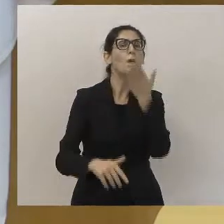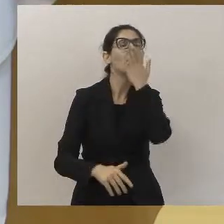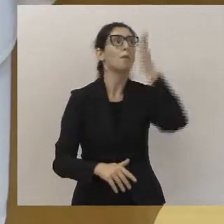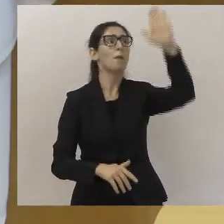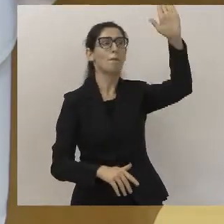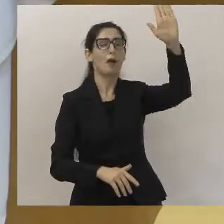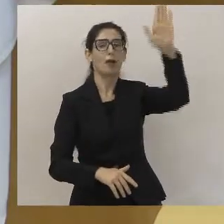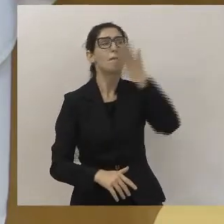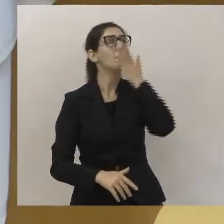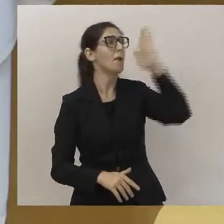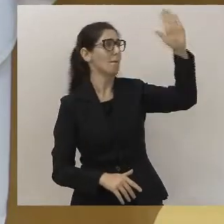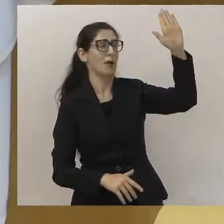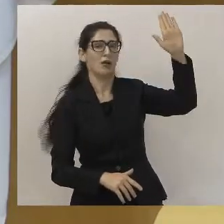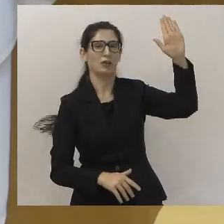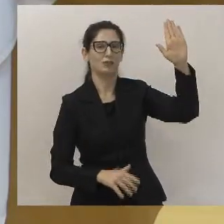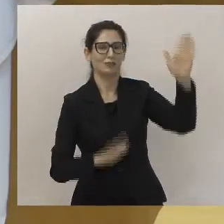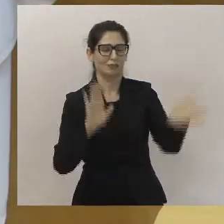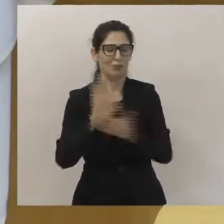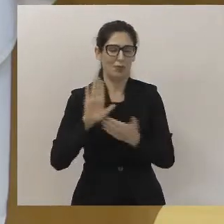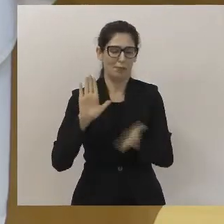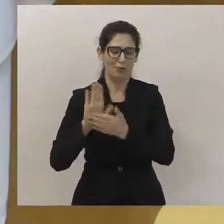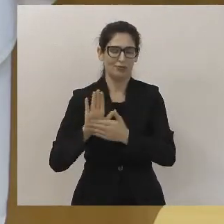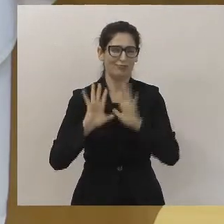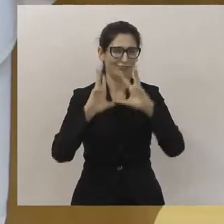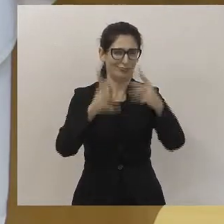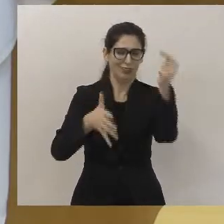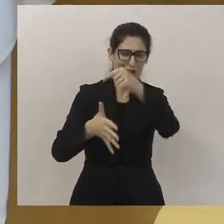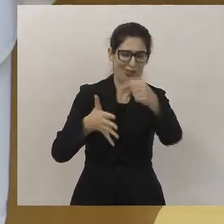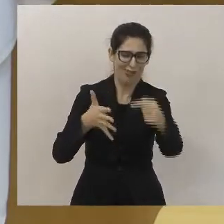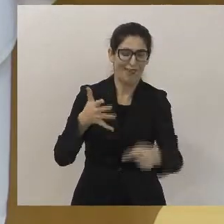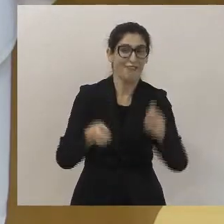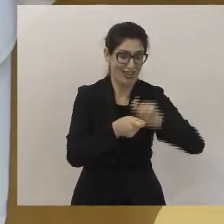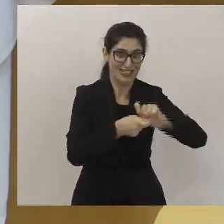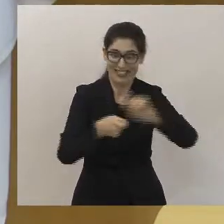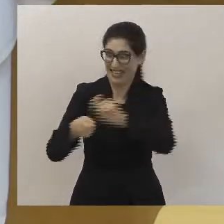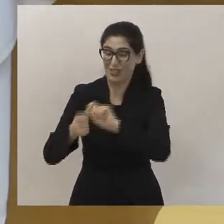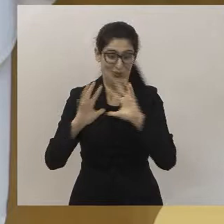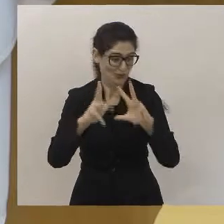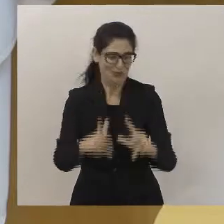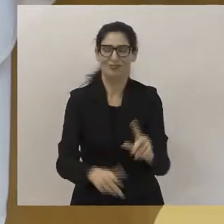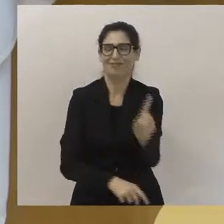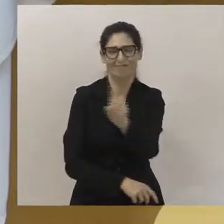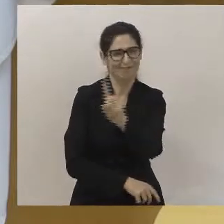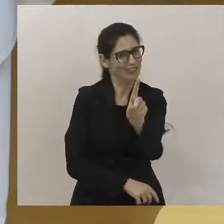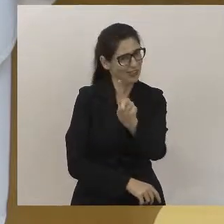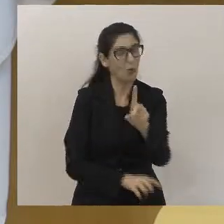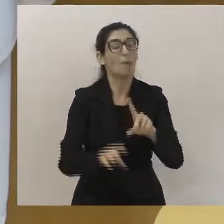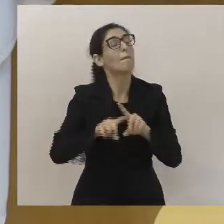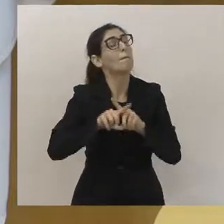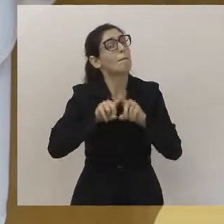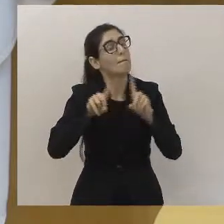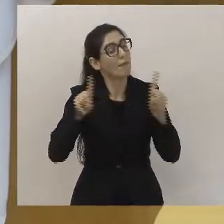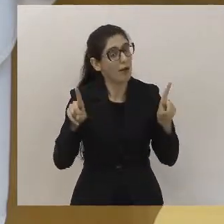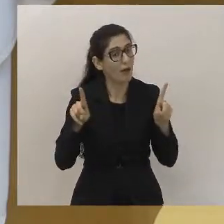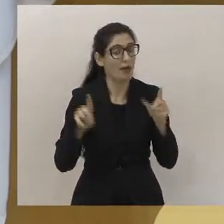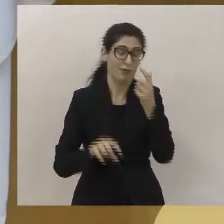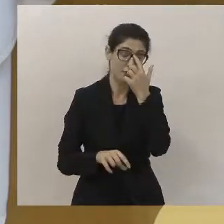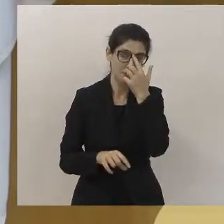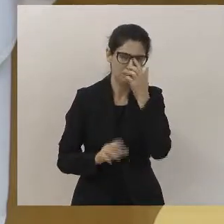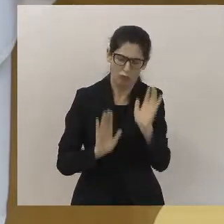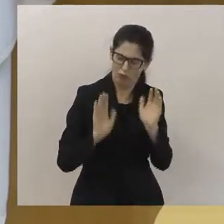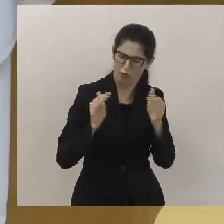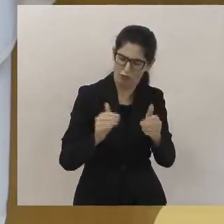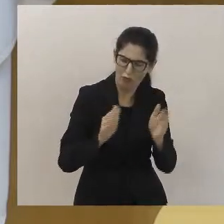vai ser contemplado existem alguns pontos que aí a gente logicamente a extremar ele para